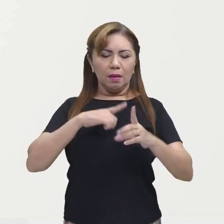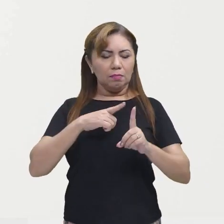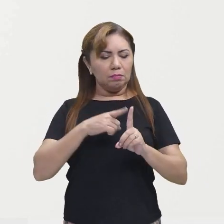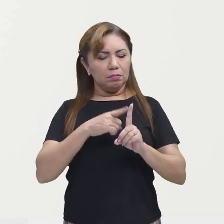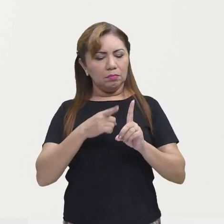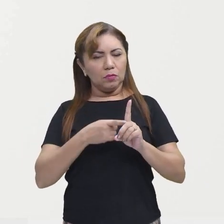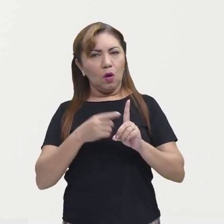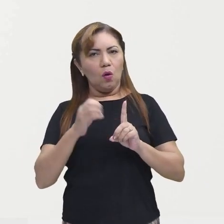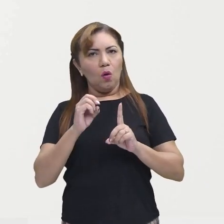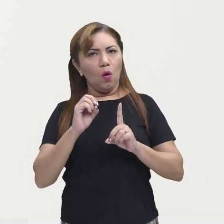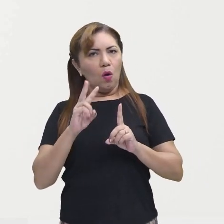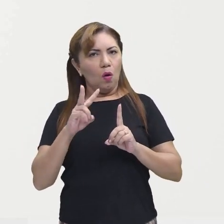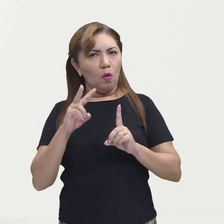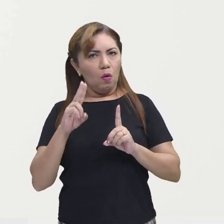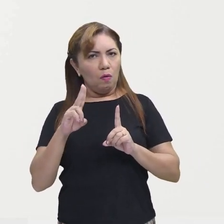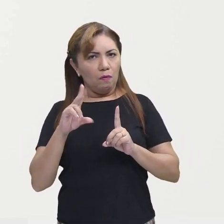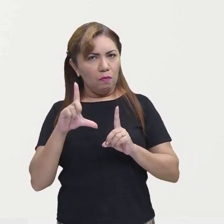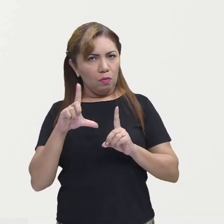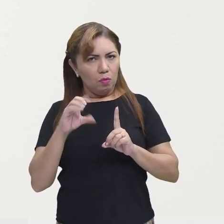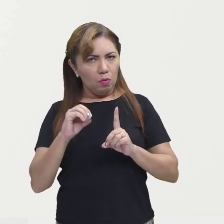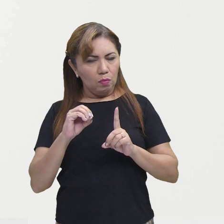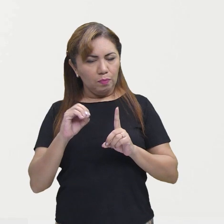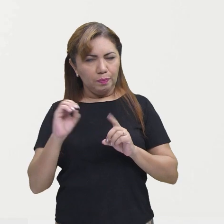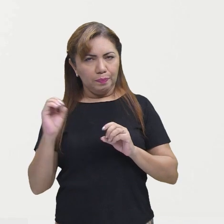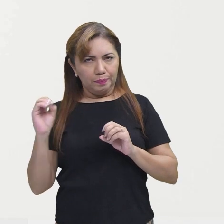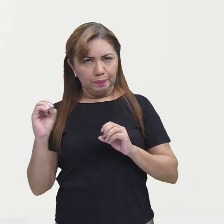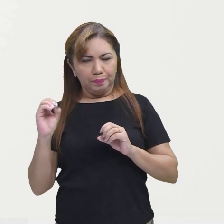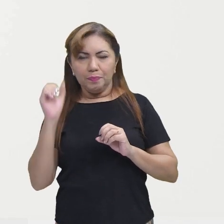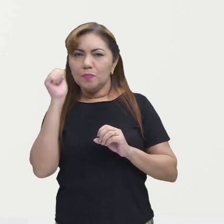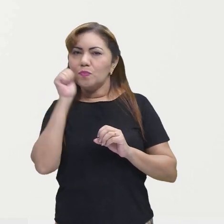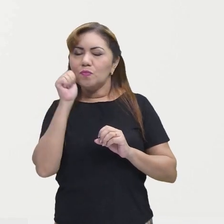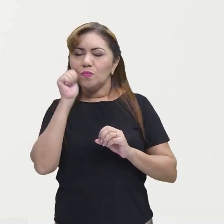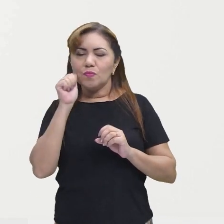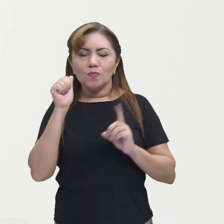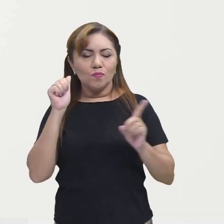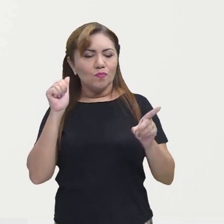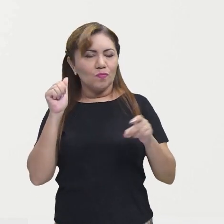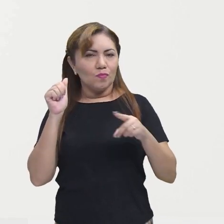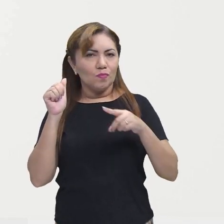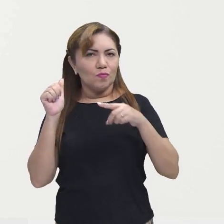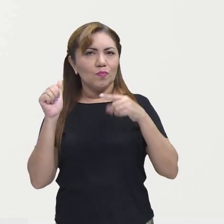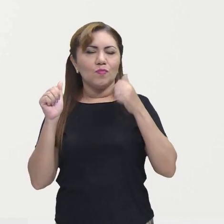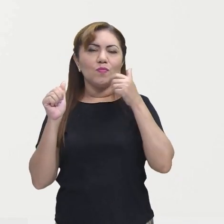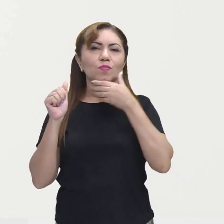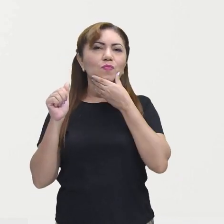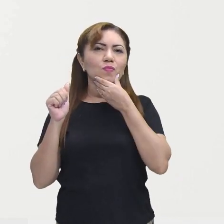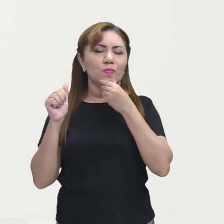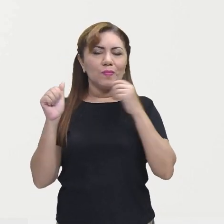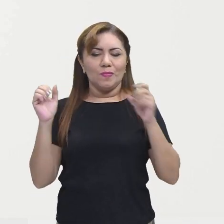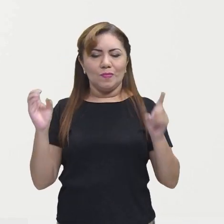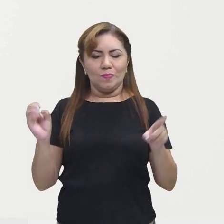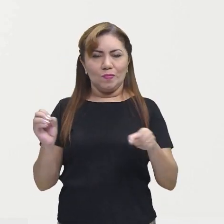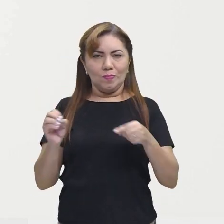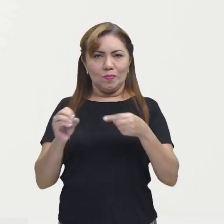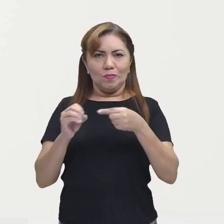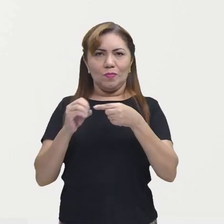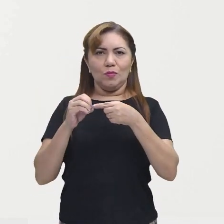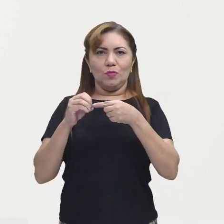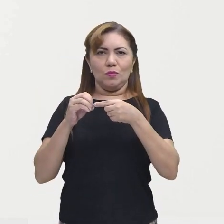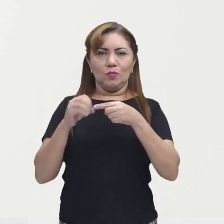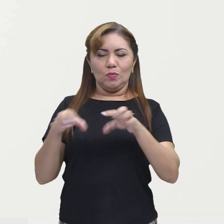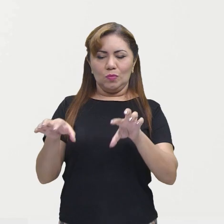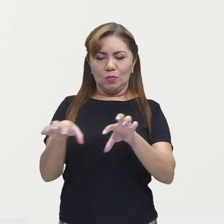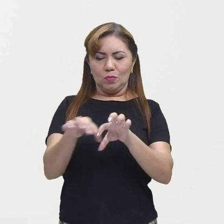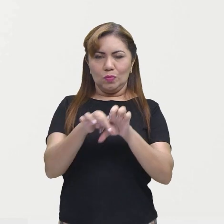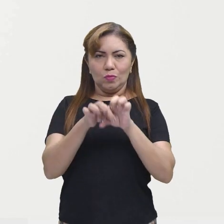e assim dar origem a um novo ser. Então, é através desses